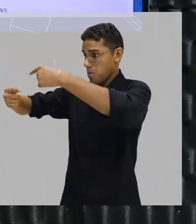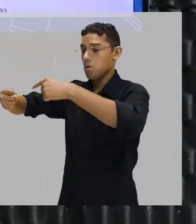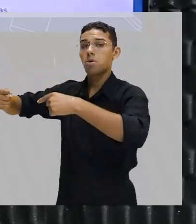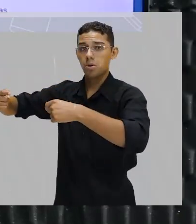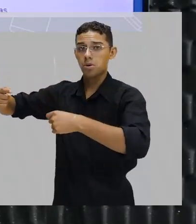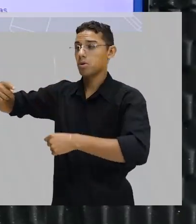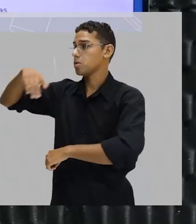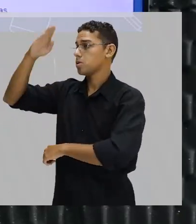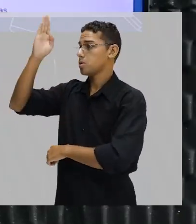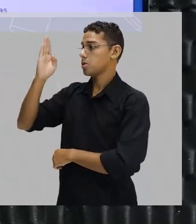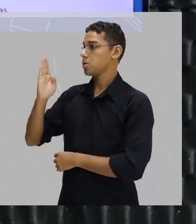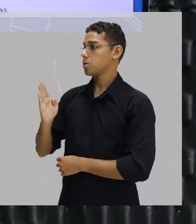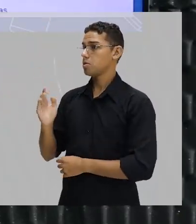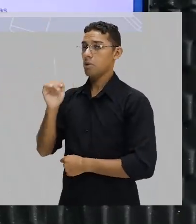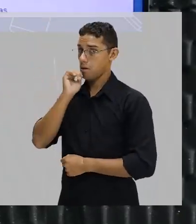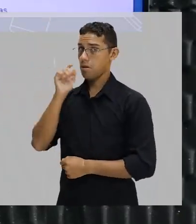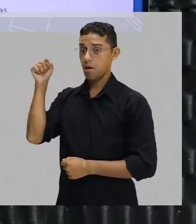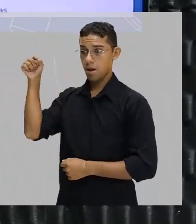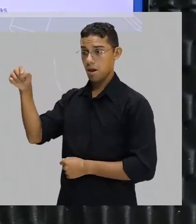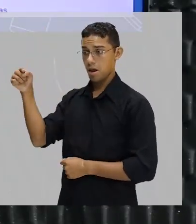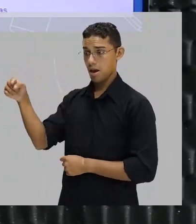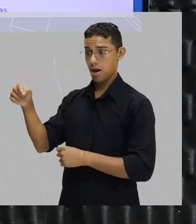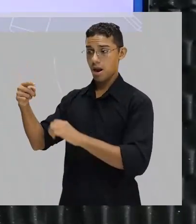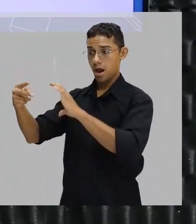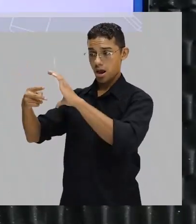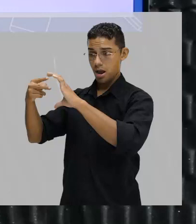eu não vou conseguir entender aquele contexto.